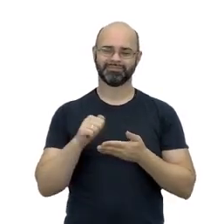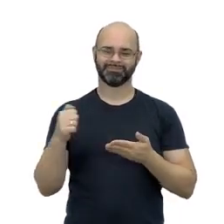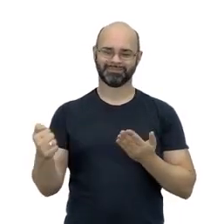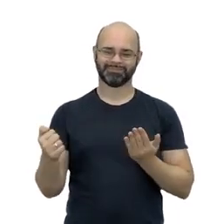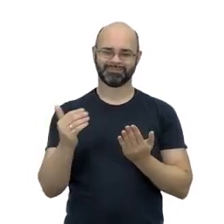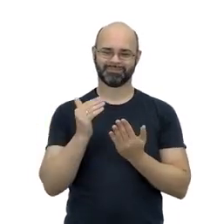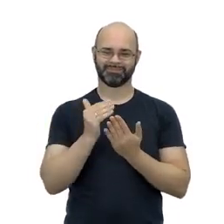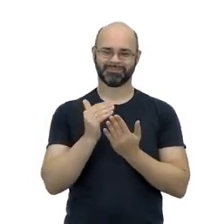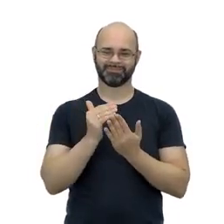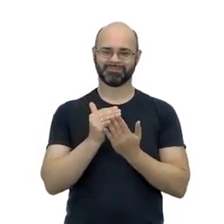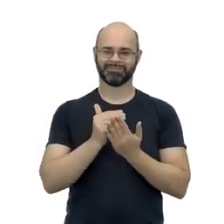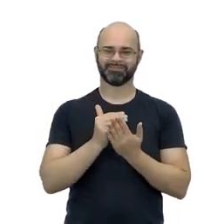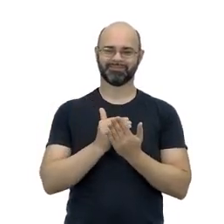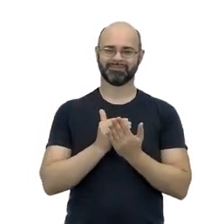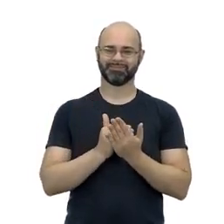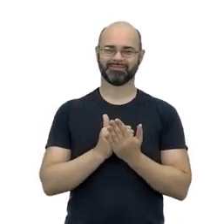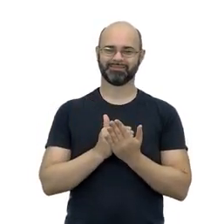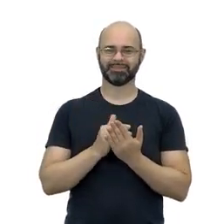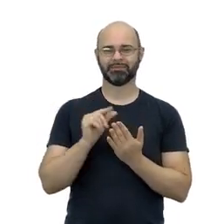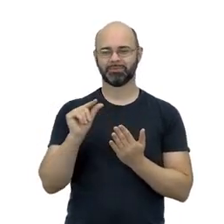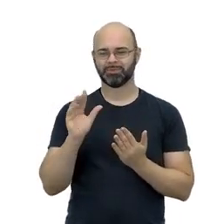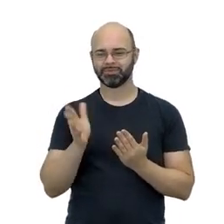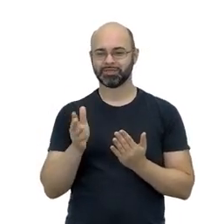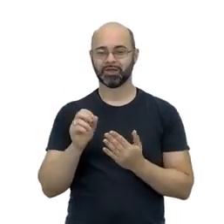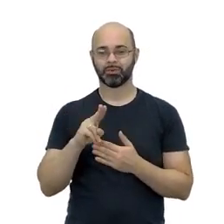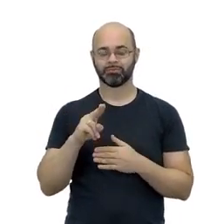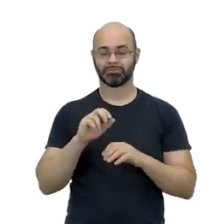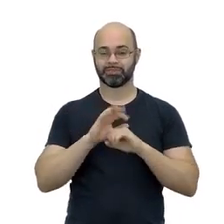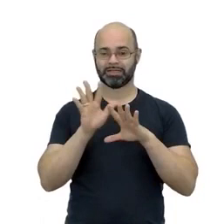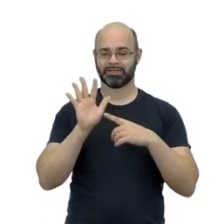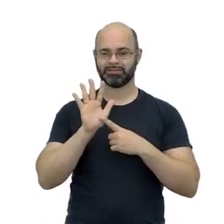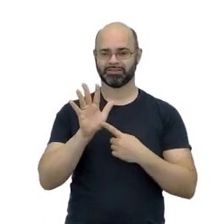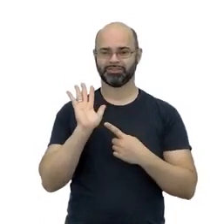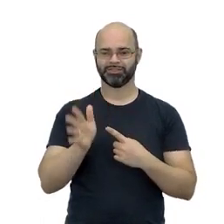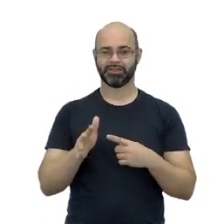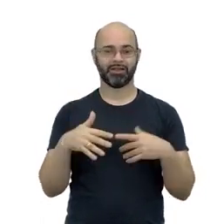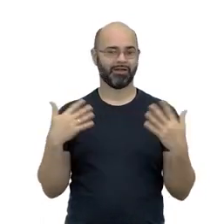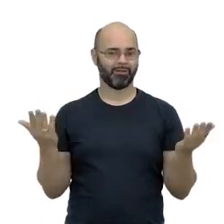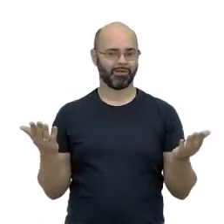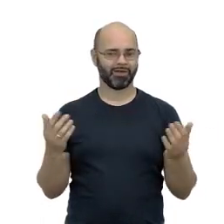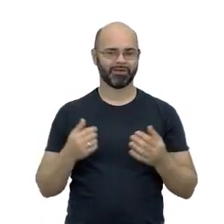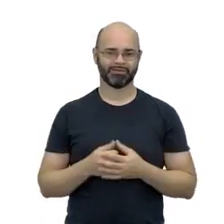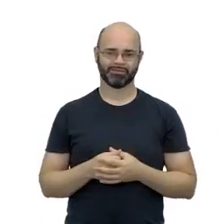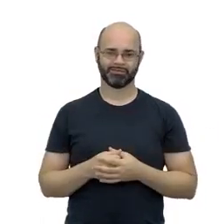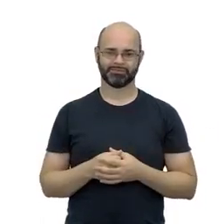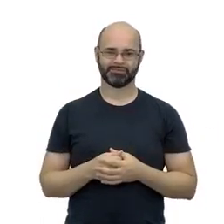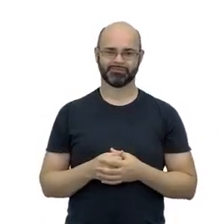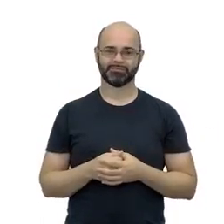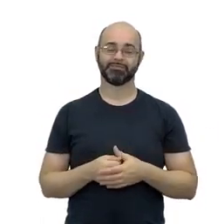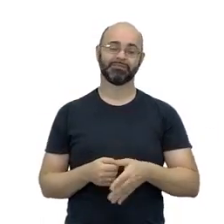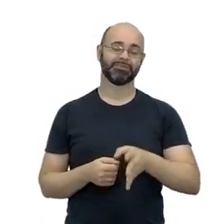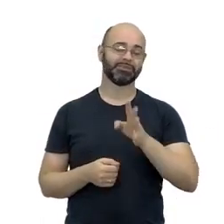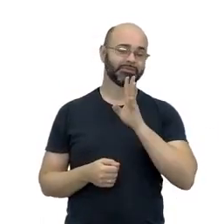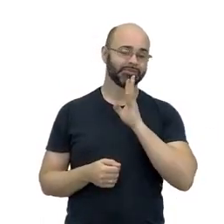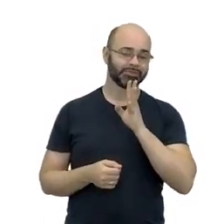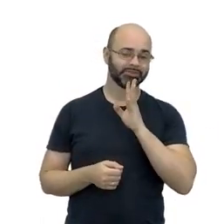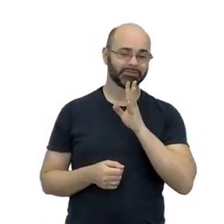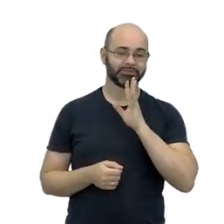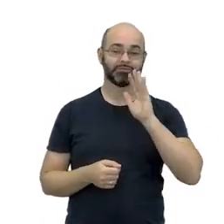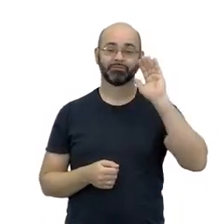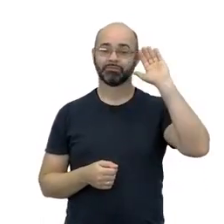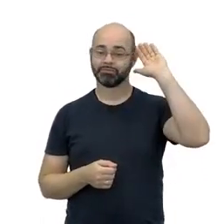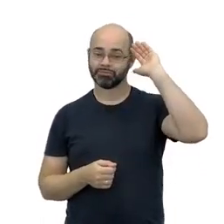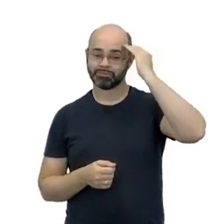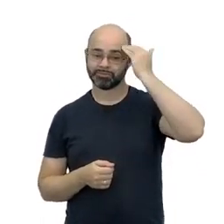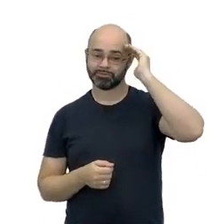estão um pouco aí, ou muito, né, indicados. Quais sejam? Conhecer e compreender o